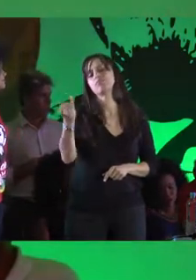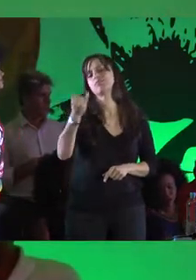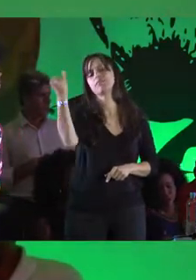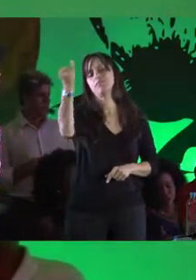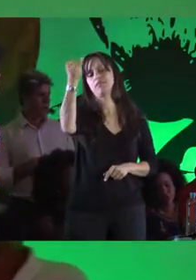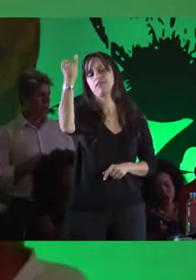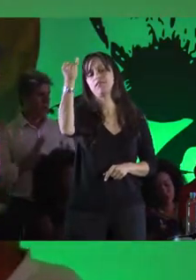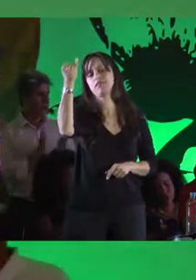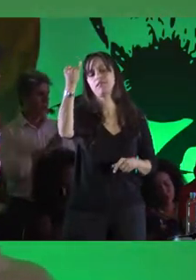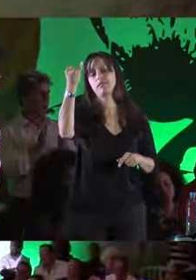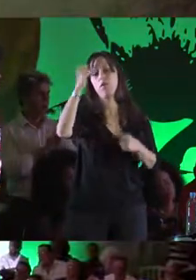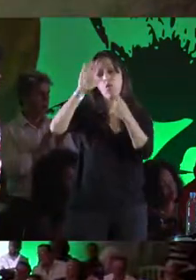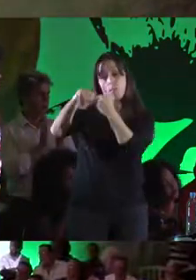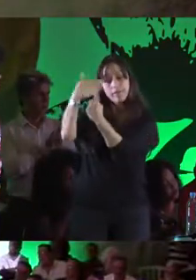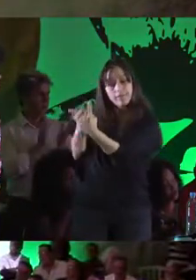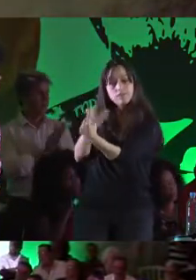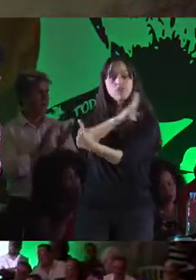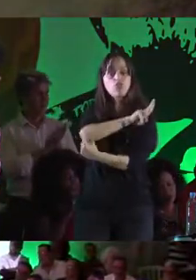Abramo,